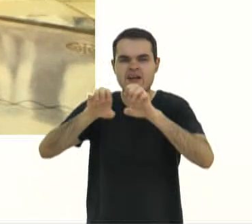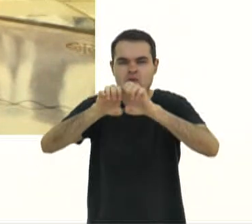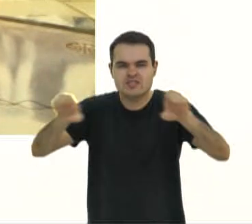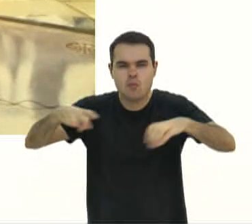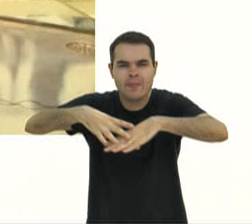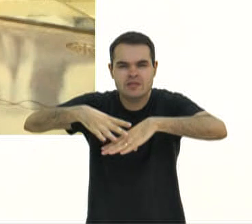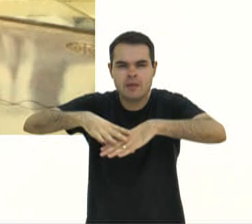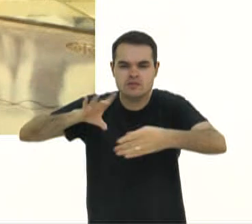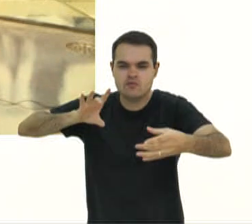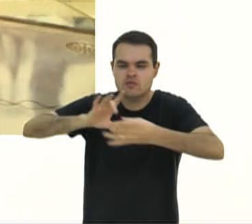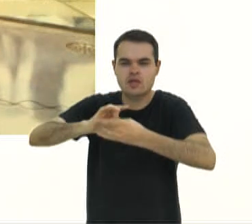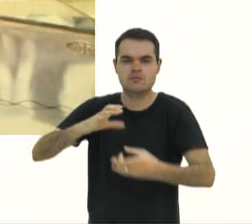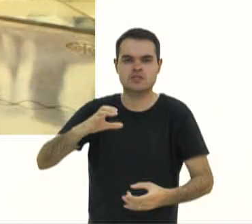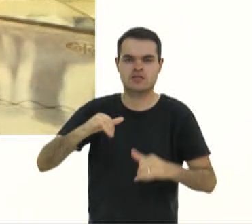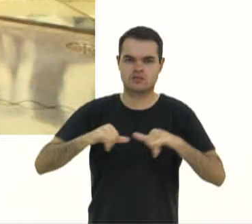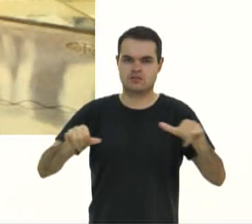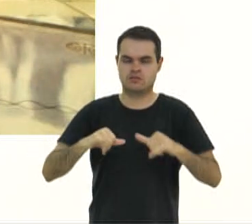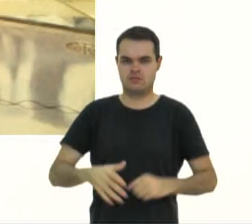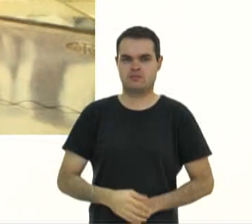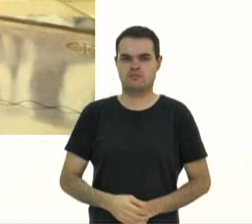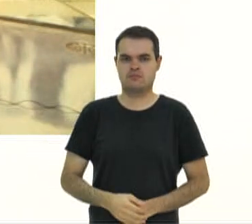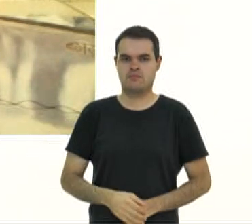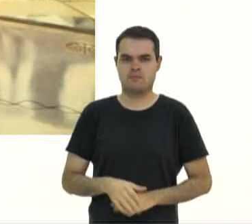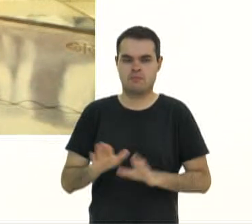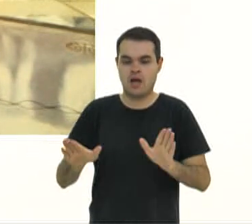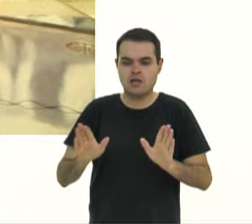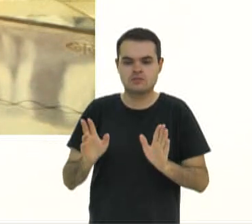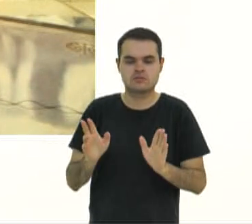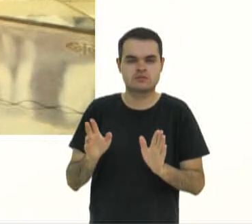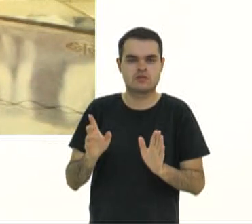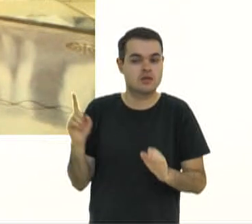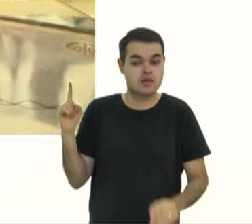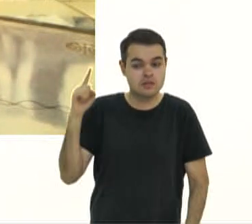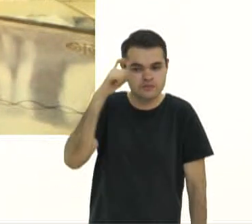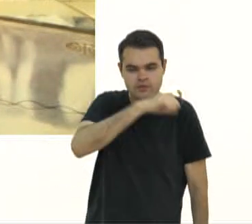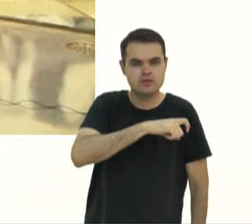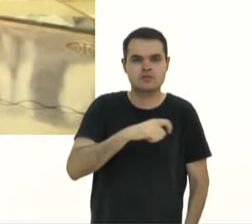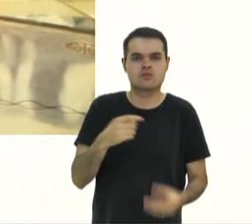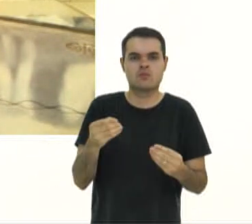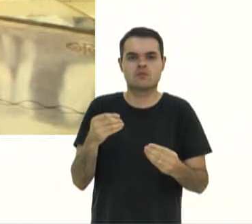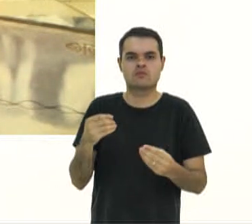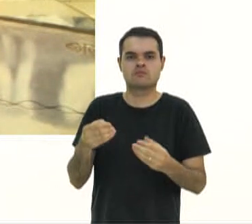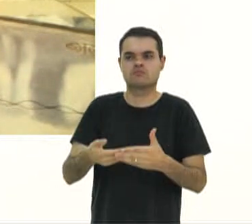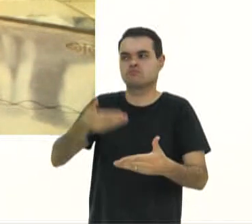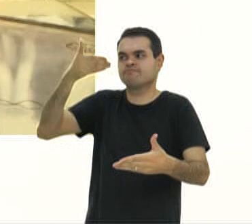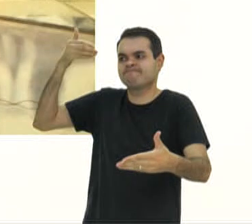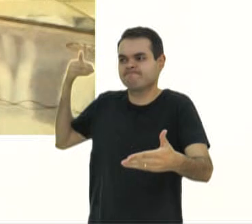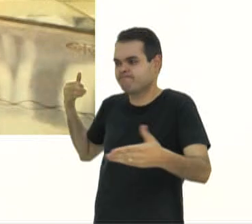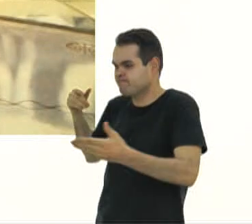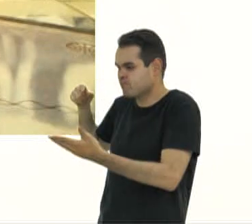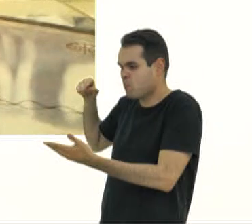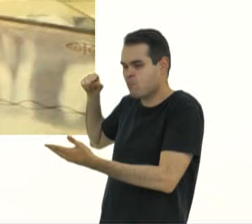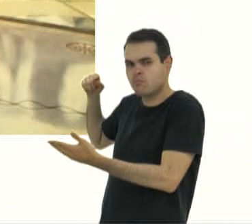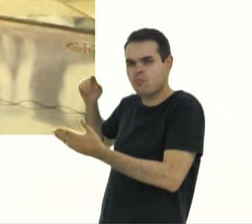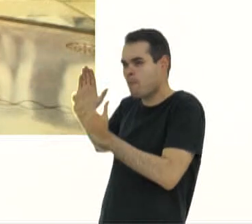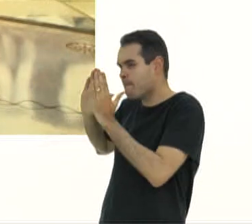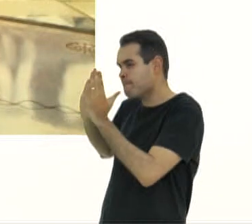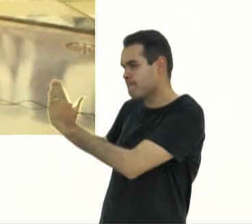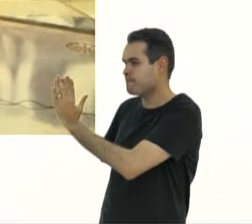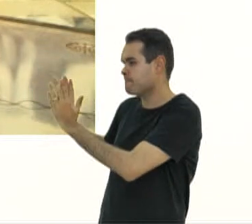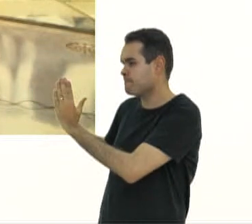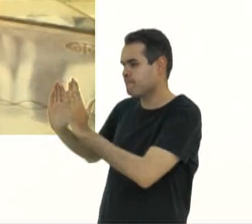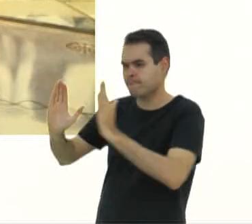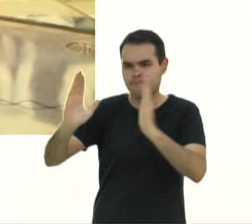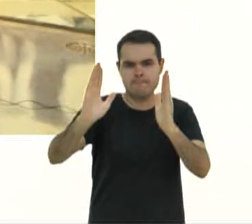matemática. Mesmo assim, é muito difícil de a gente citar um momento específico, né? A gente